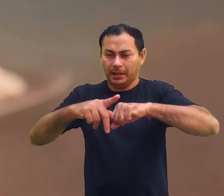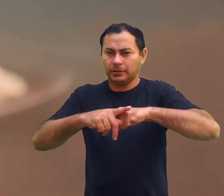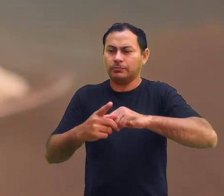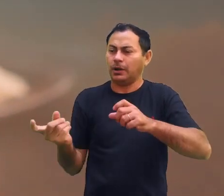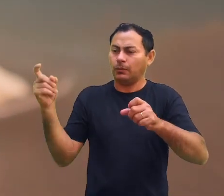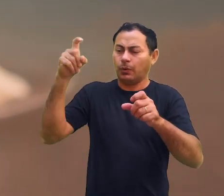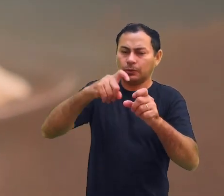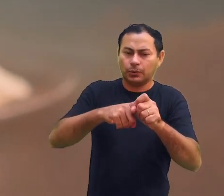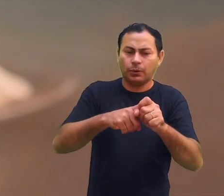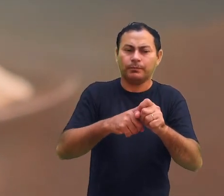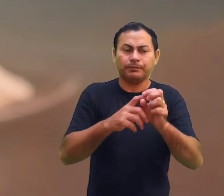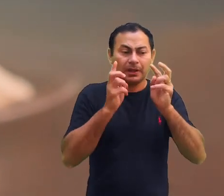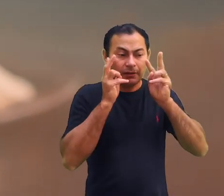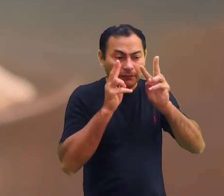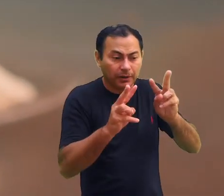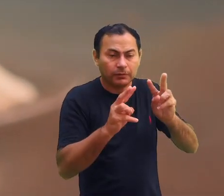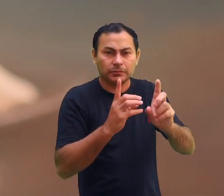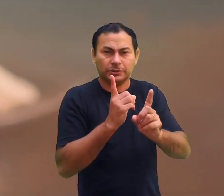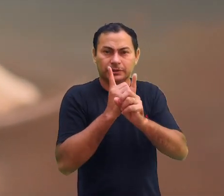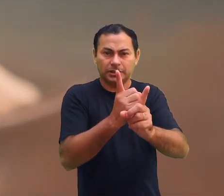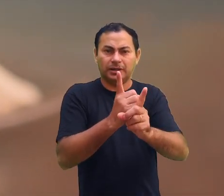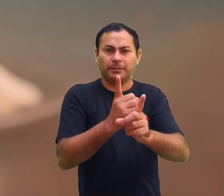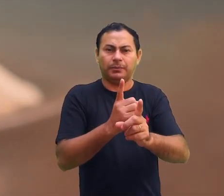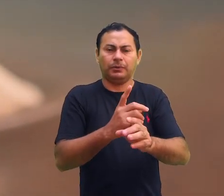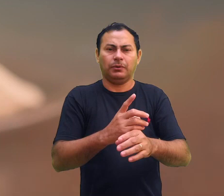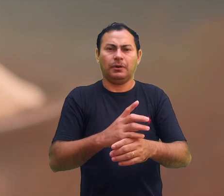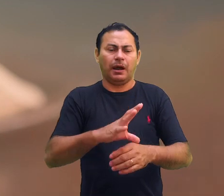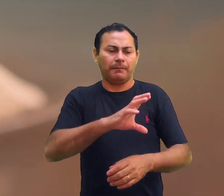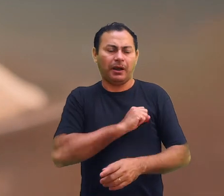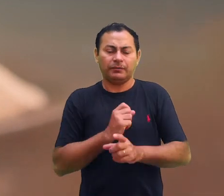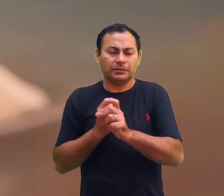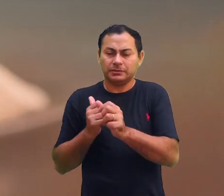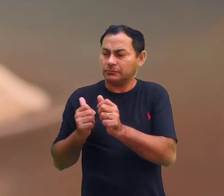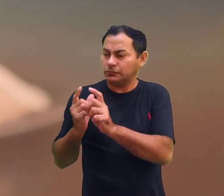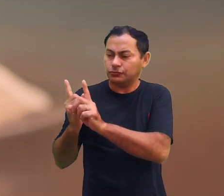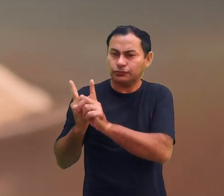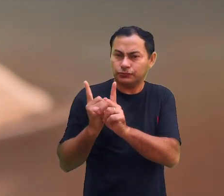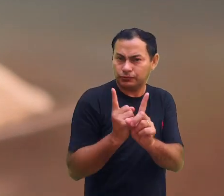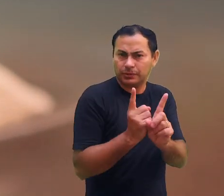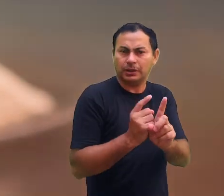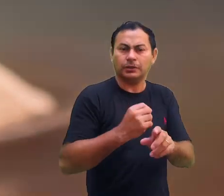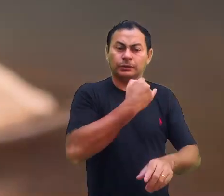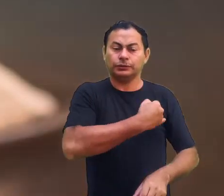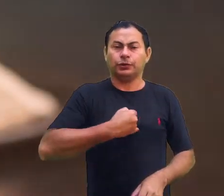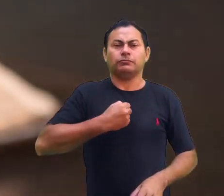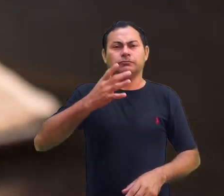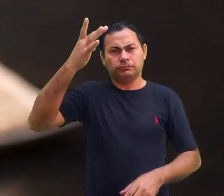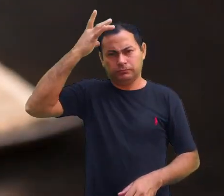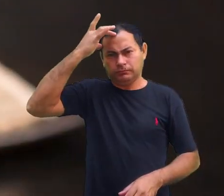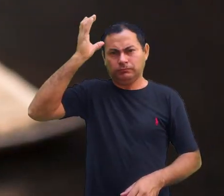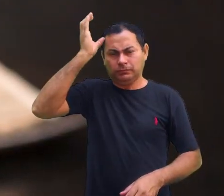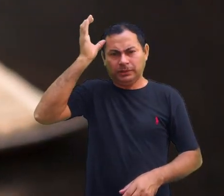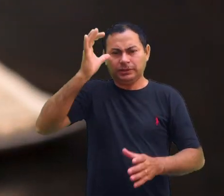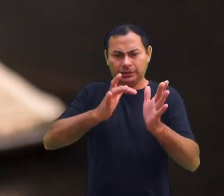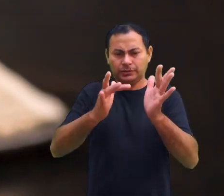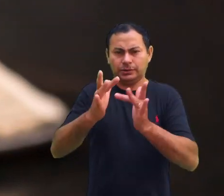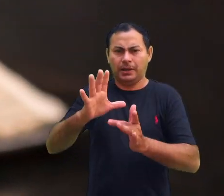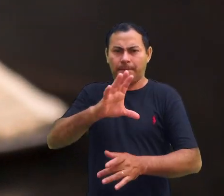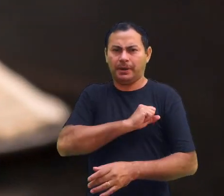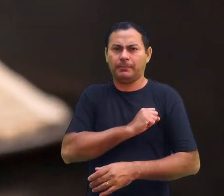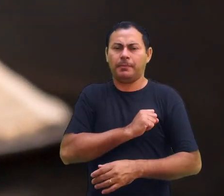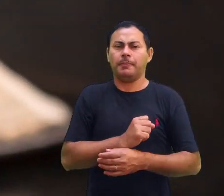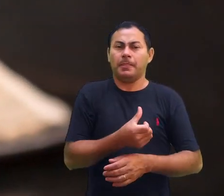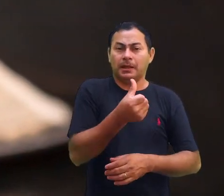Pedro voltou-se e viu que o discípulo a quem Jesus amava o seguia. João tinha plena consciência de que Jesus o